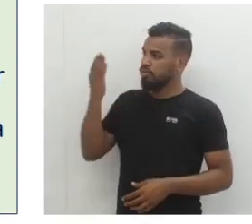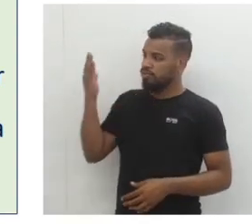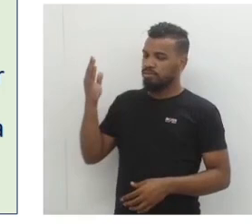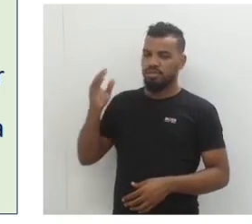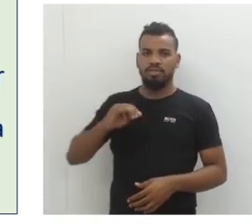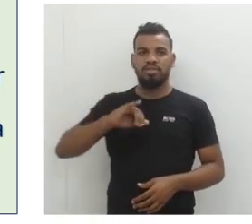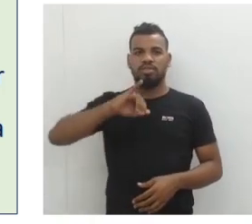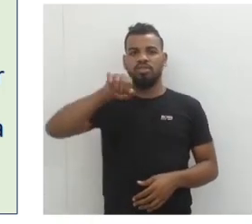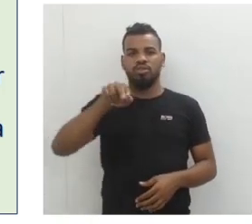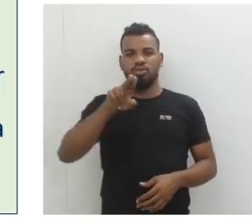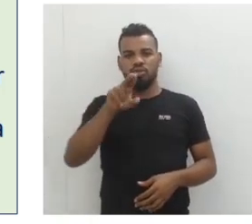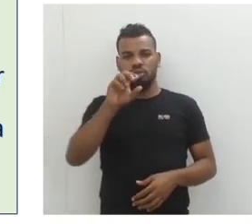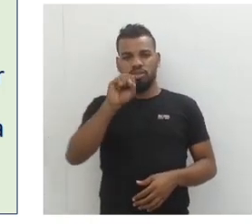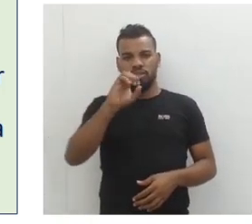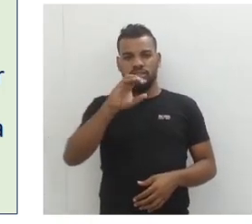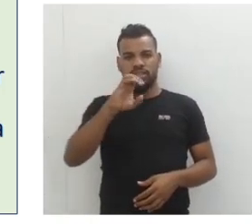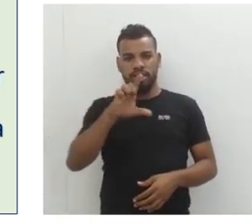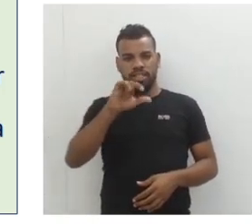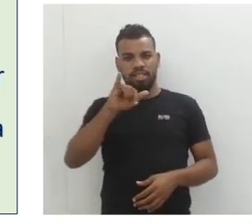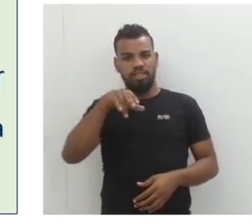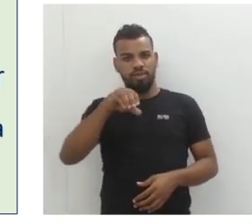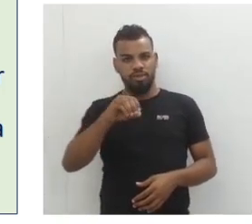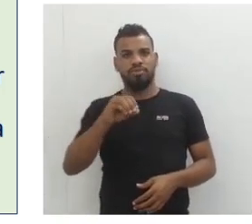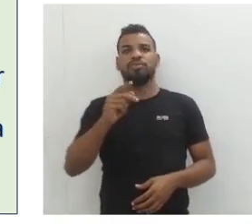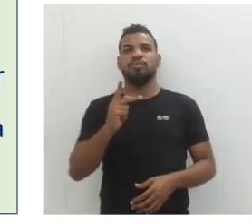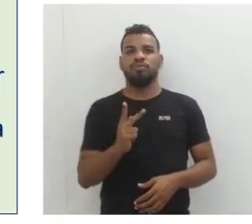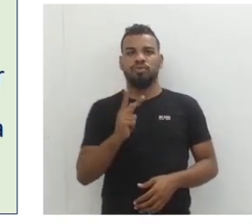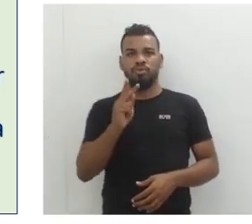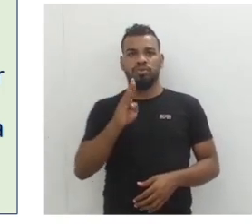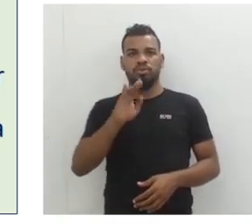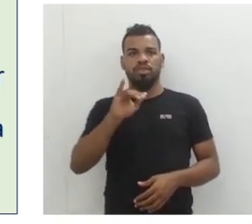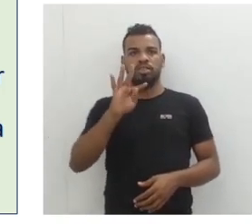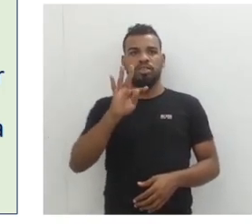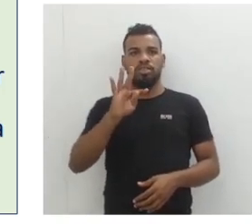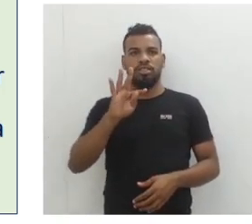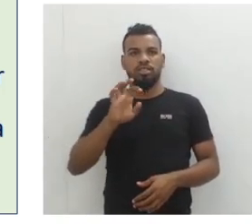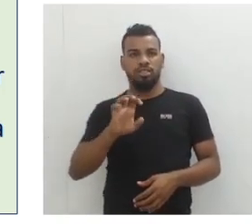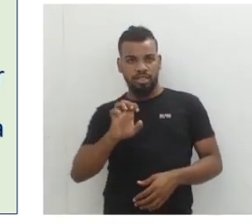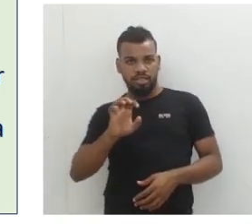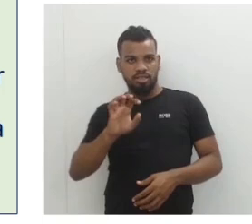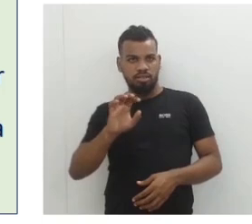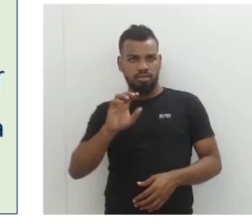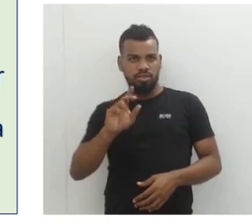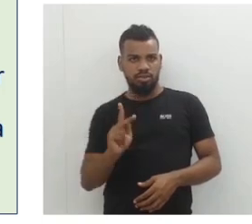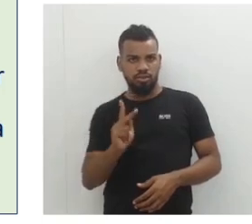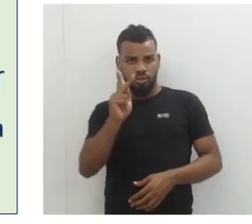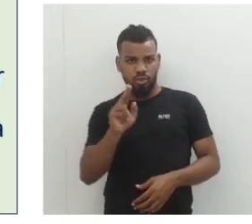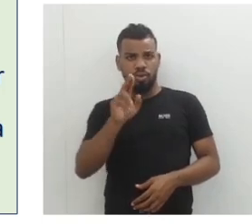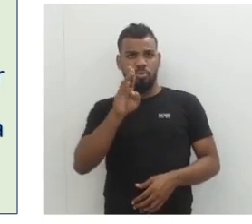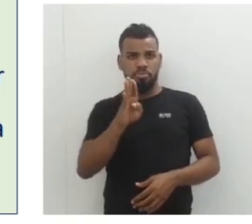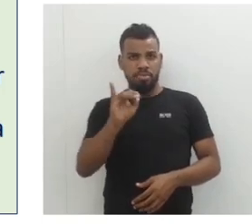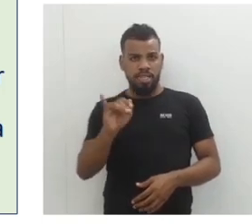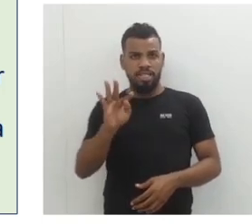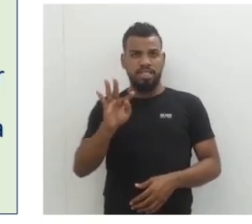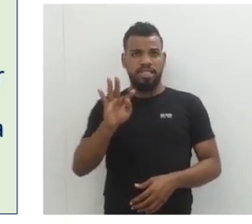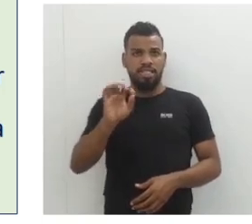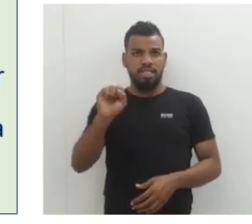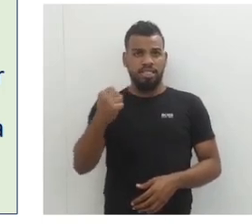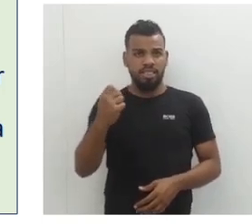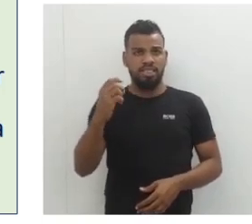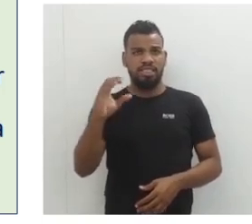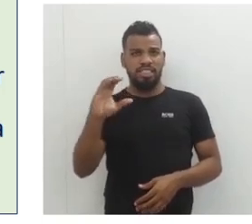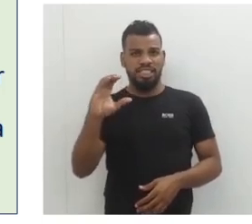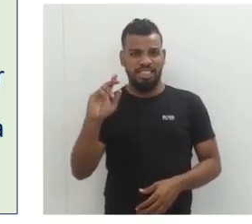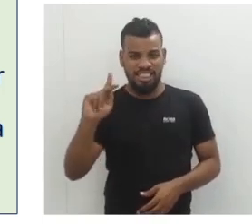que promete um crescimento, um plano de meta para o Brasil de 50 anos em